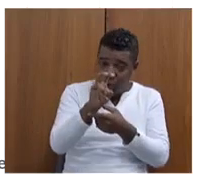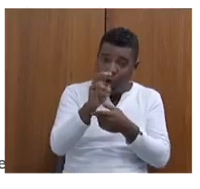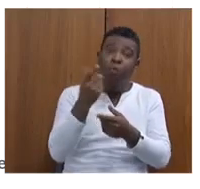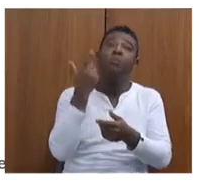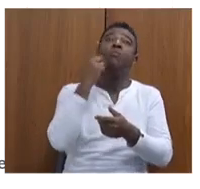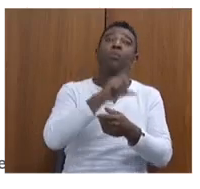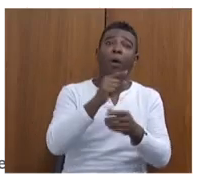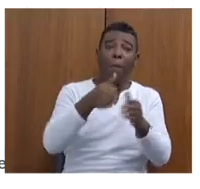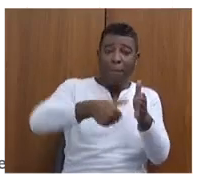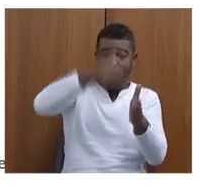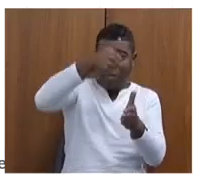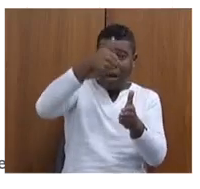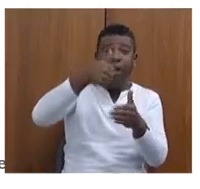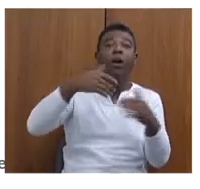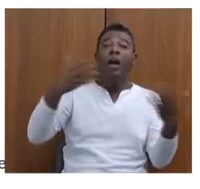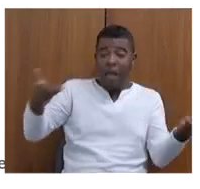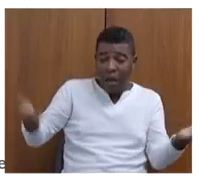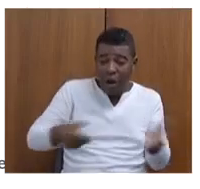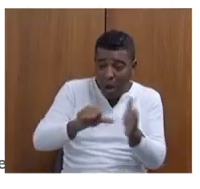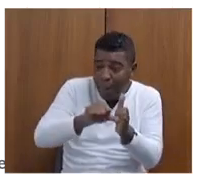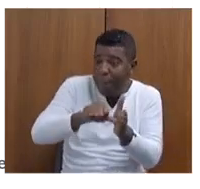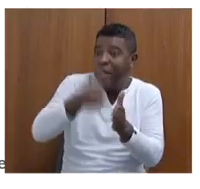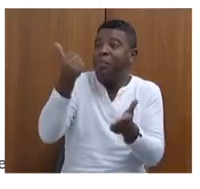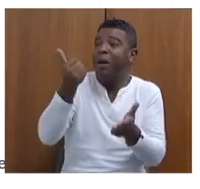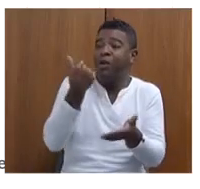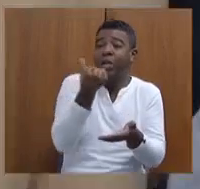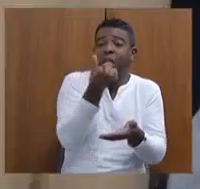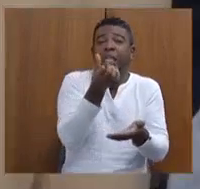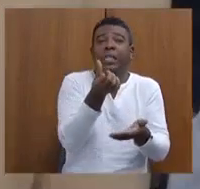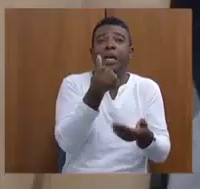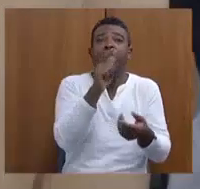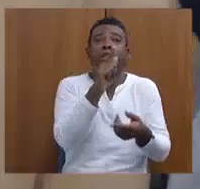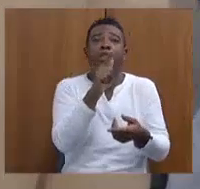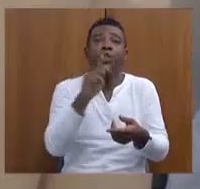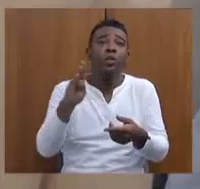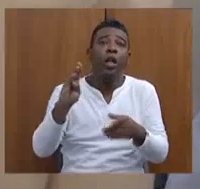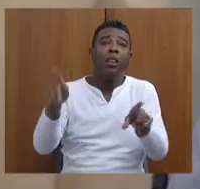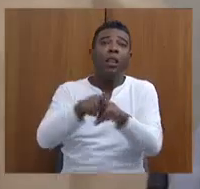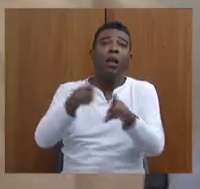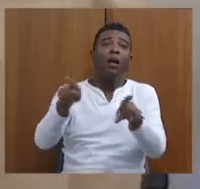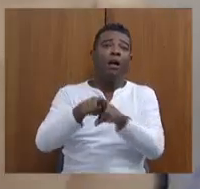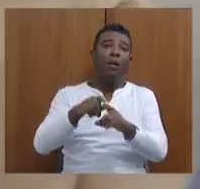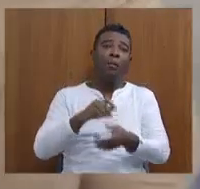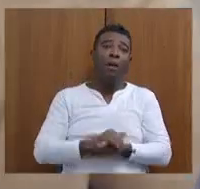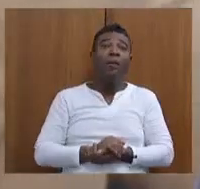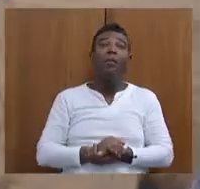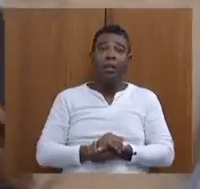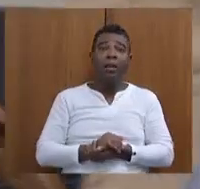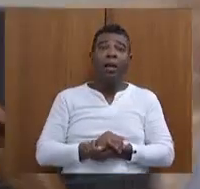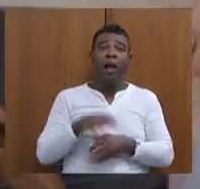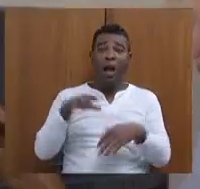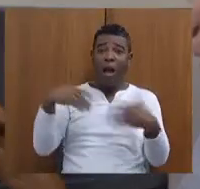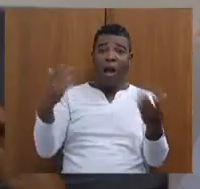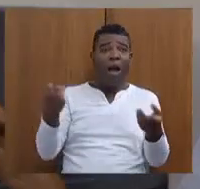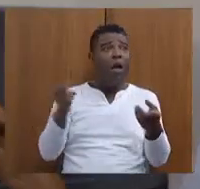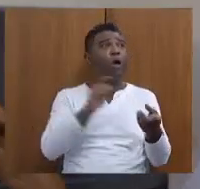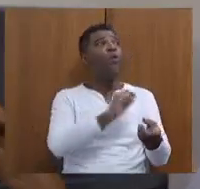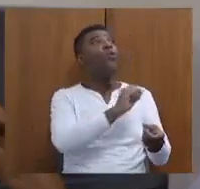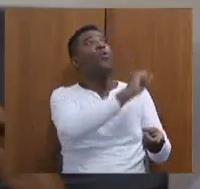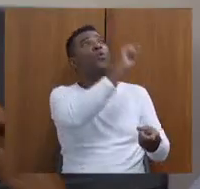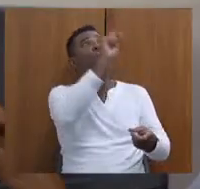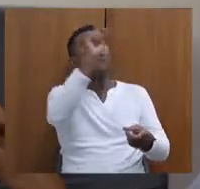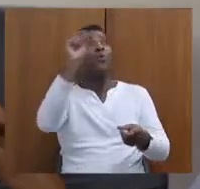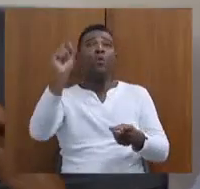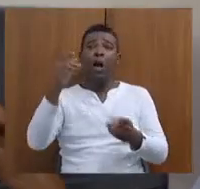a diferença é que Até agora ninguém atingiu os quatro que nós atingimos lá atrás Então somos líderes